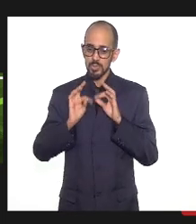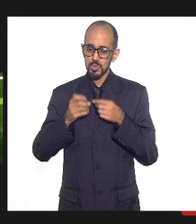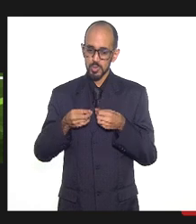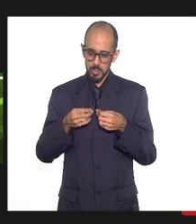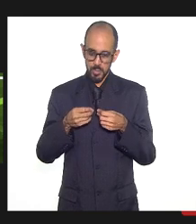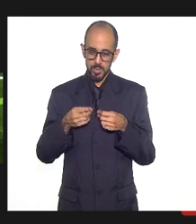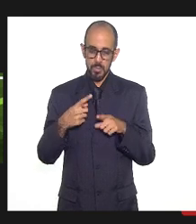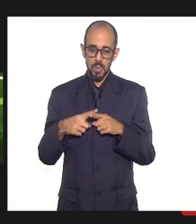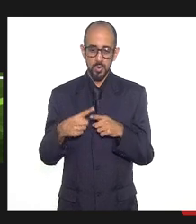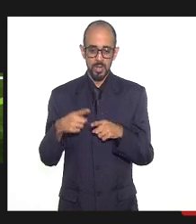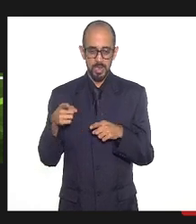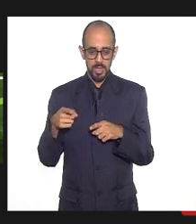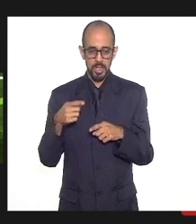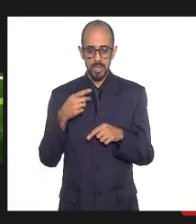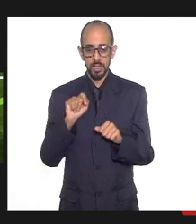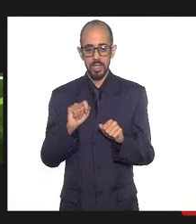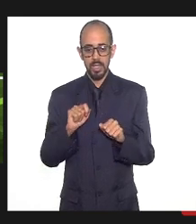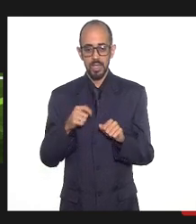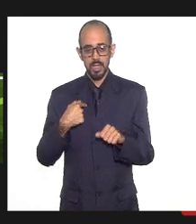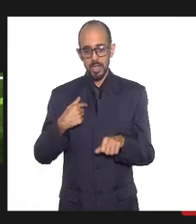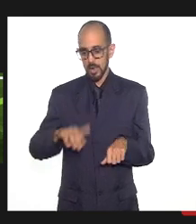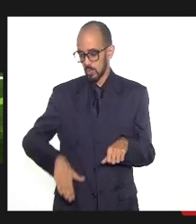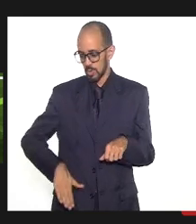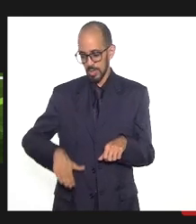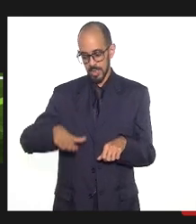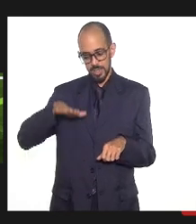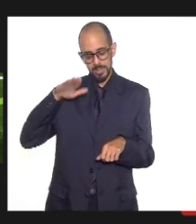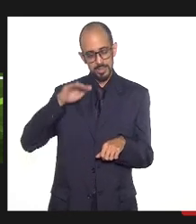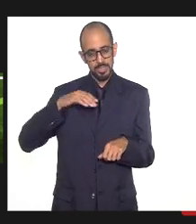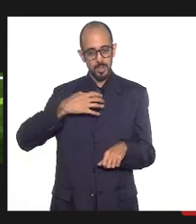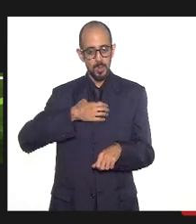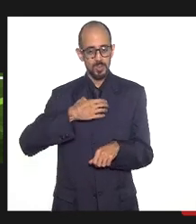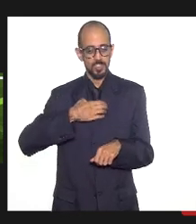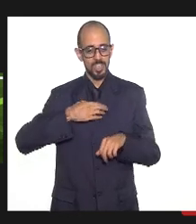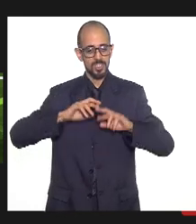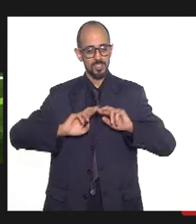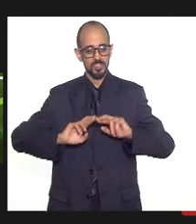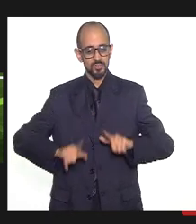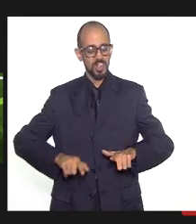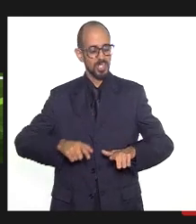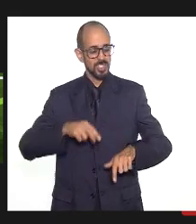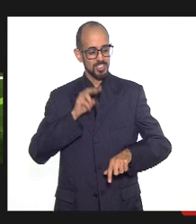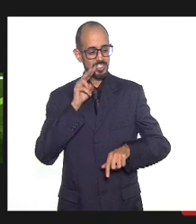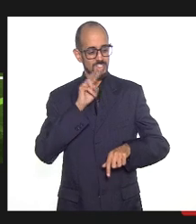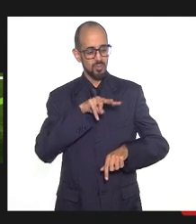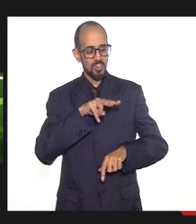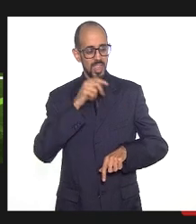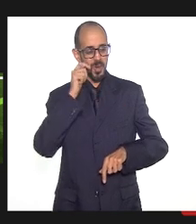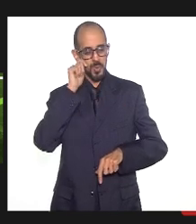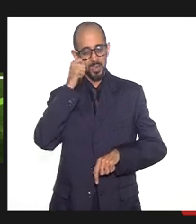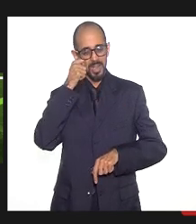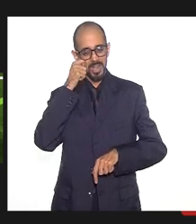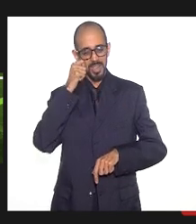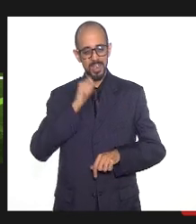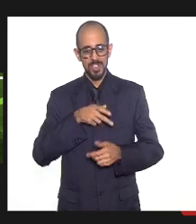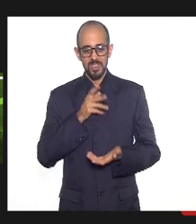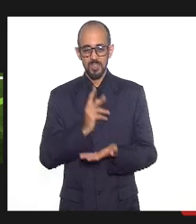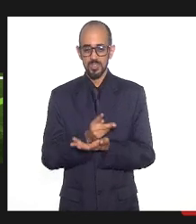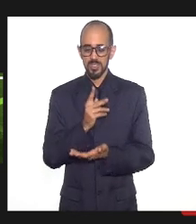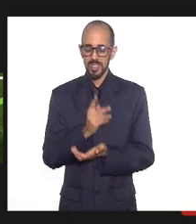falo isso porque eu cresci num outro jeito de ver o negro, né? Sempre